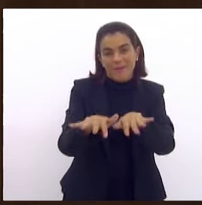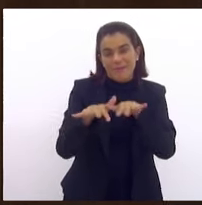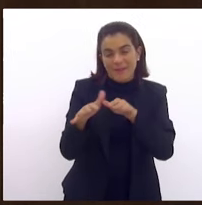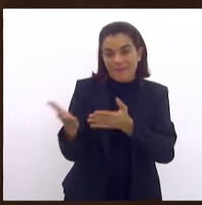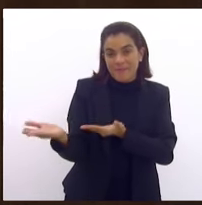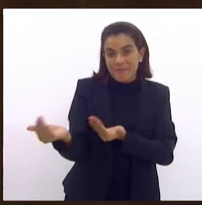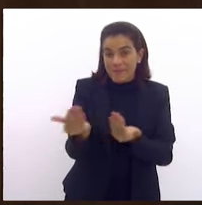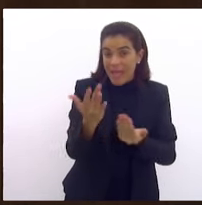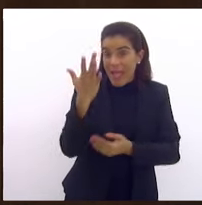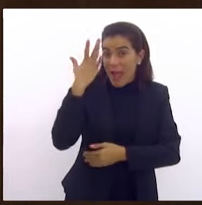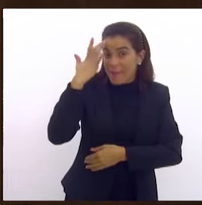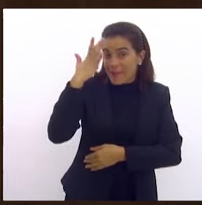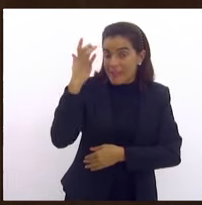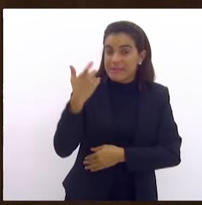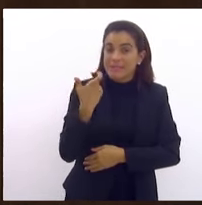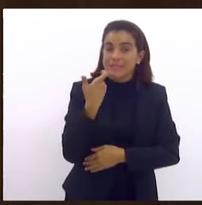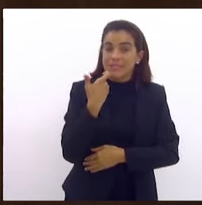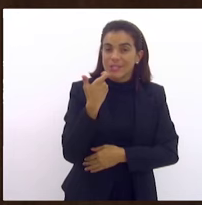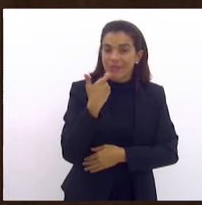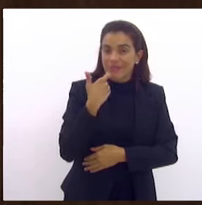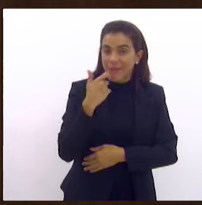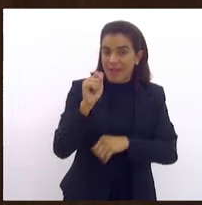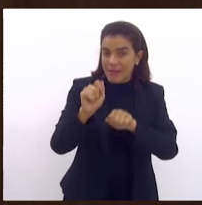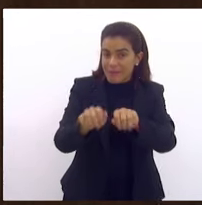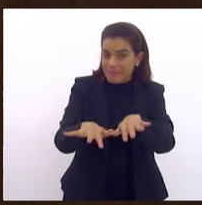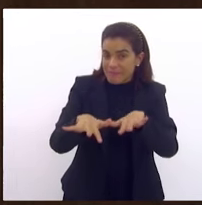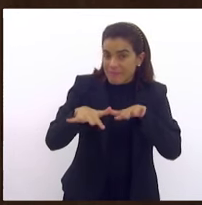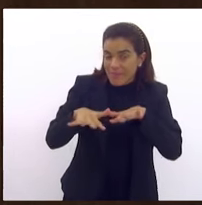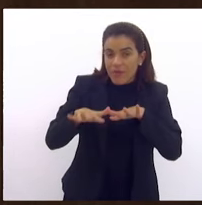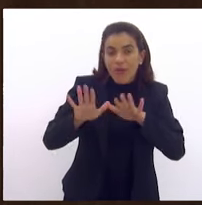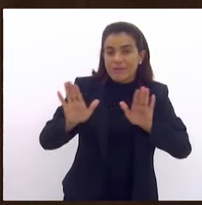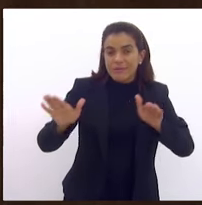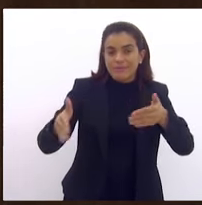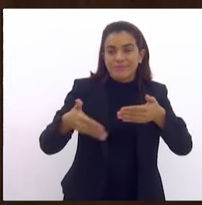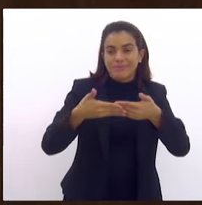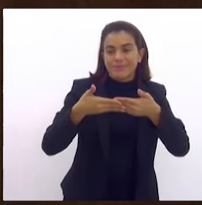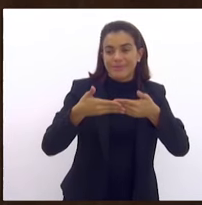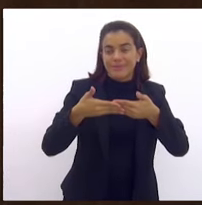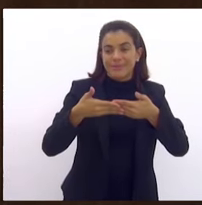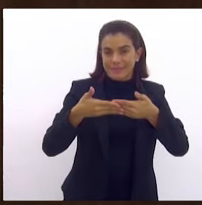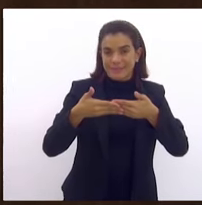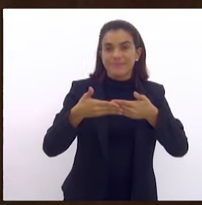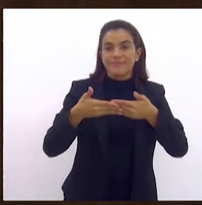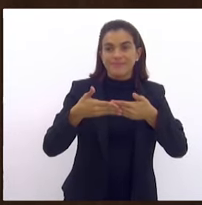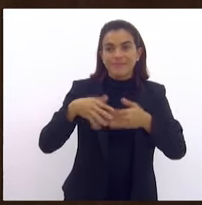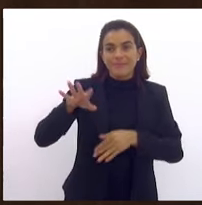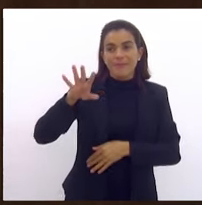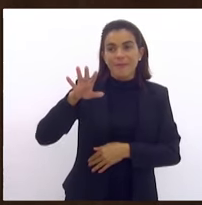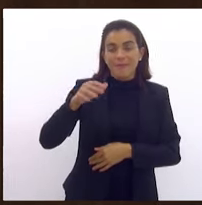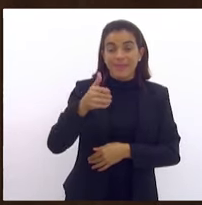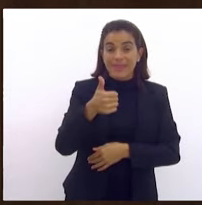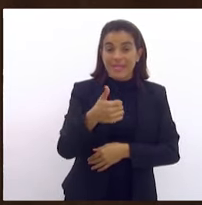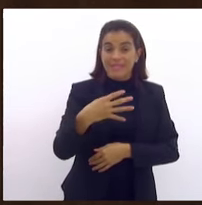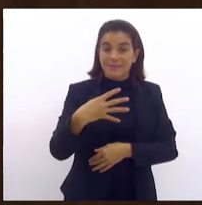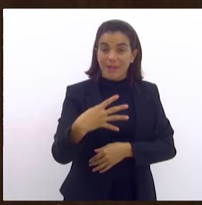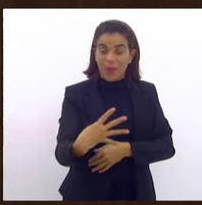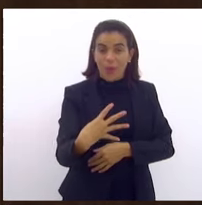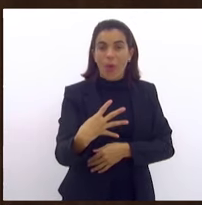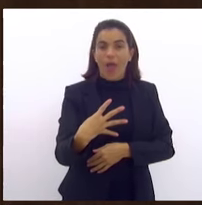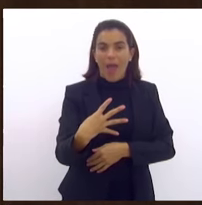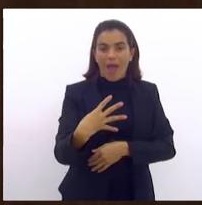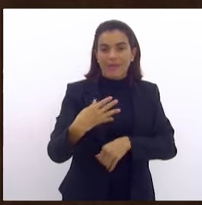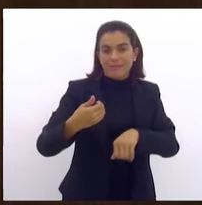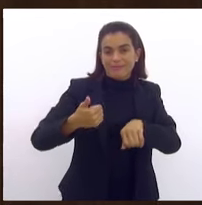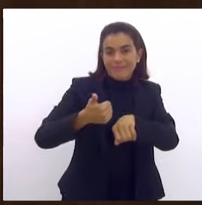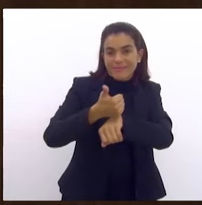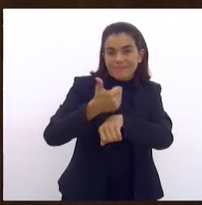que amanhã, sexta-feira, aqui nesse plenário, será o encerramento dessa 14ª edição, aonde